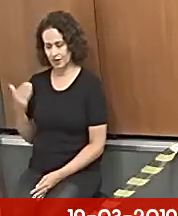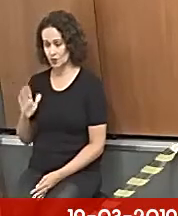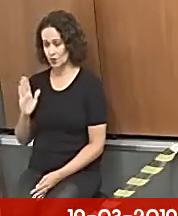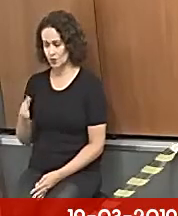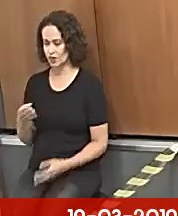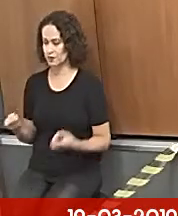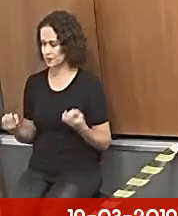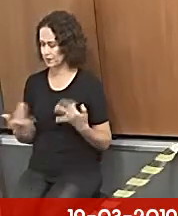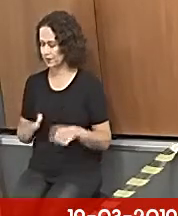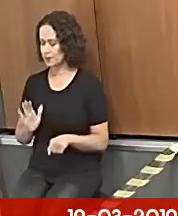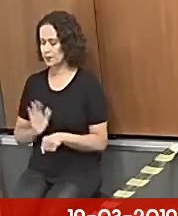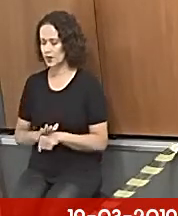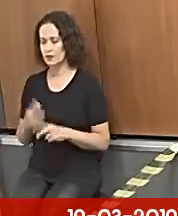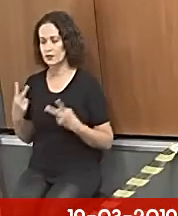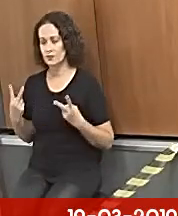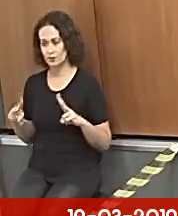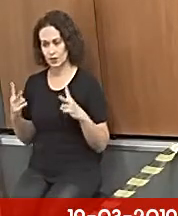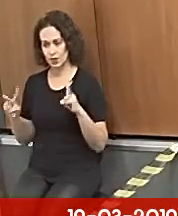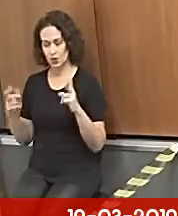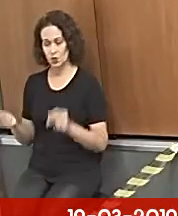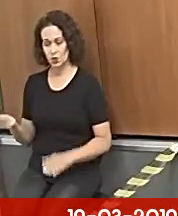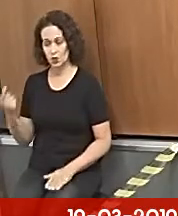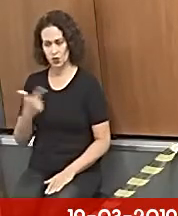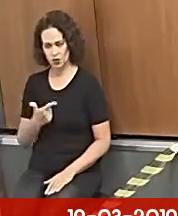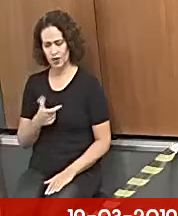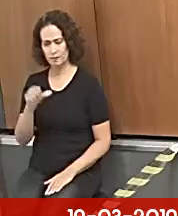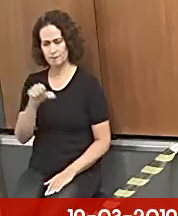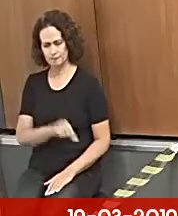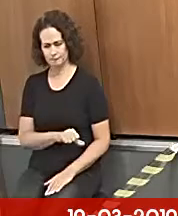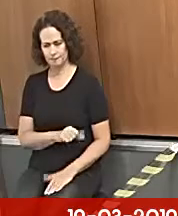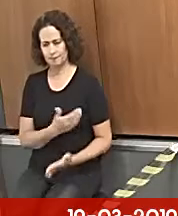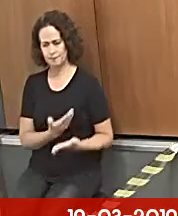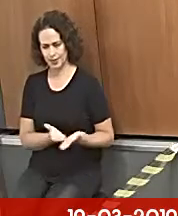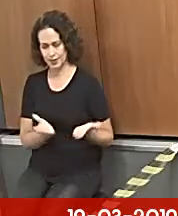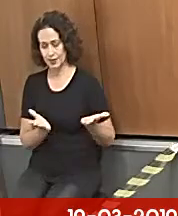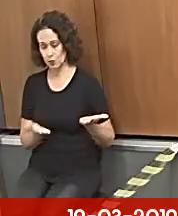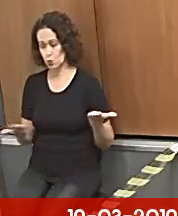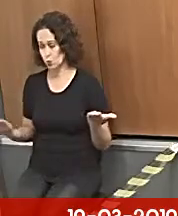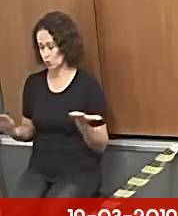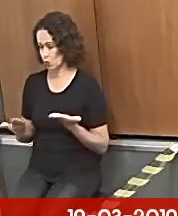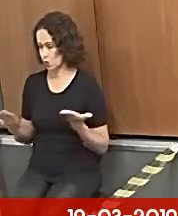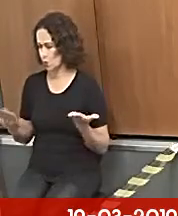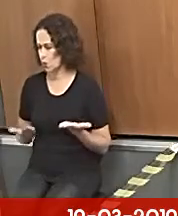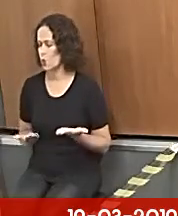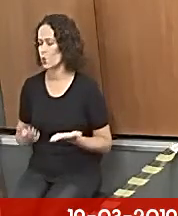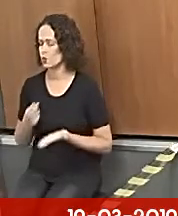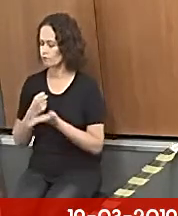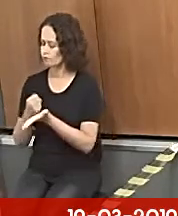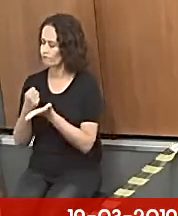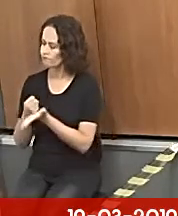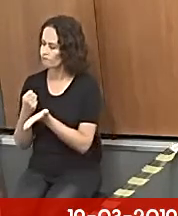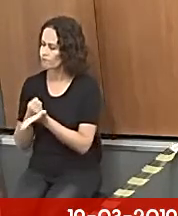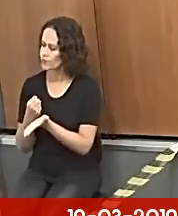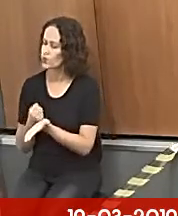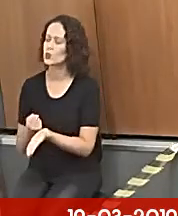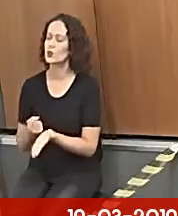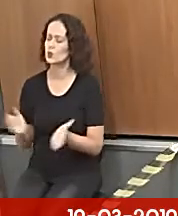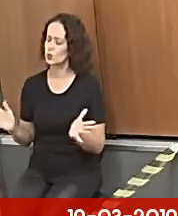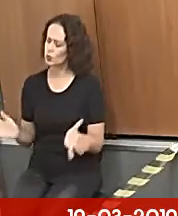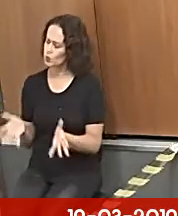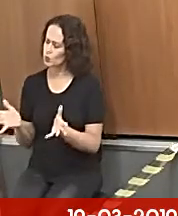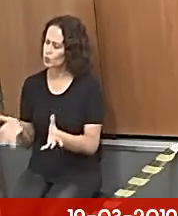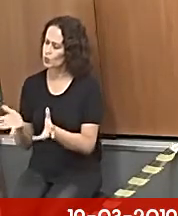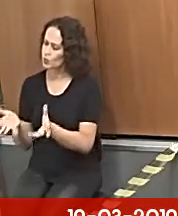mais vitórias do que derrotas e hoje eu mobilizo nem o segmento que eu sou militante da causa falar